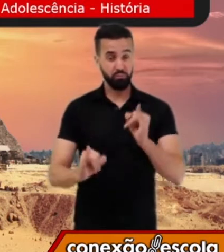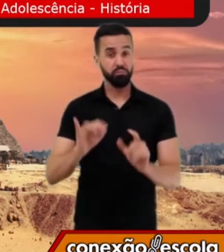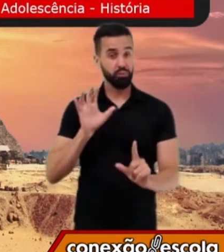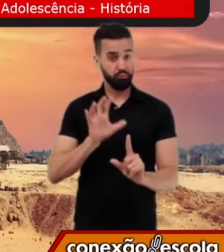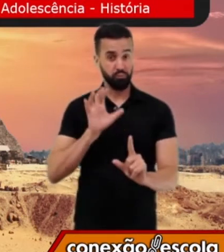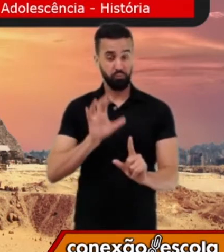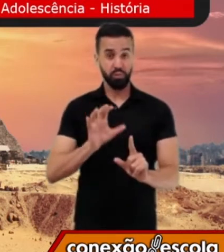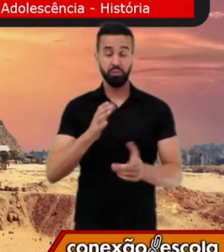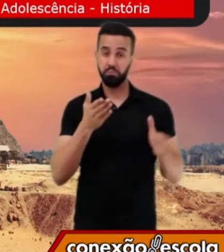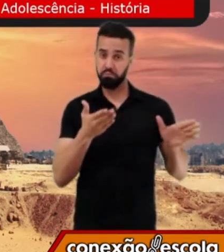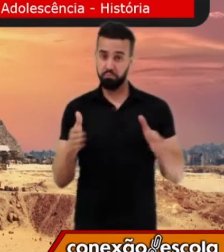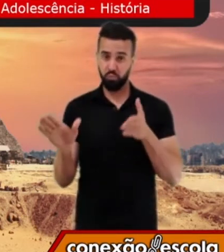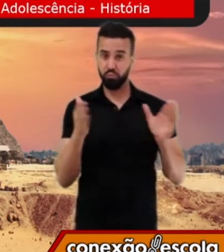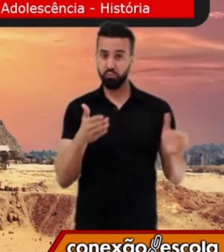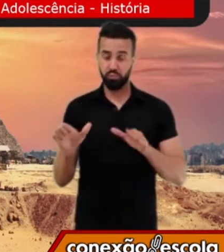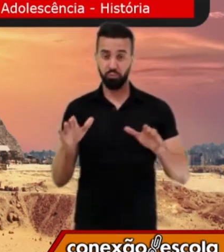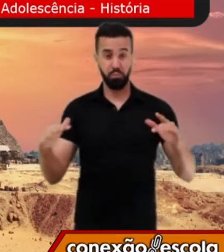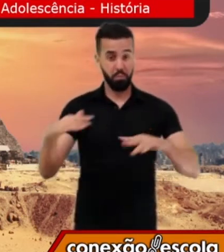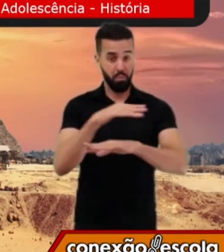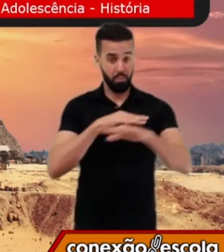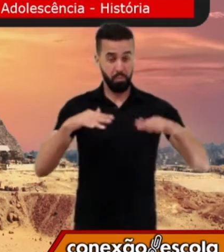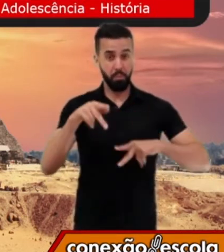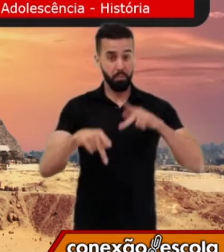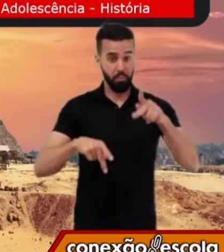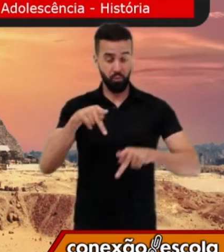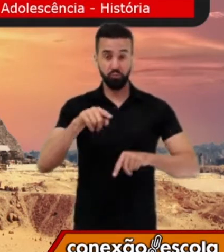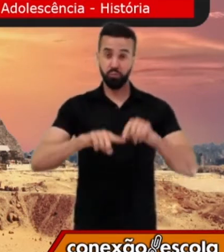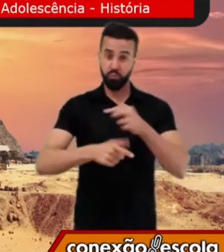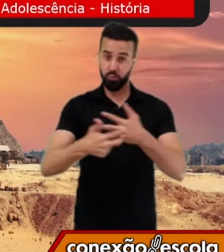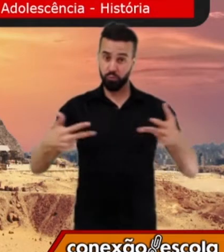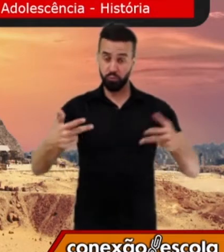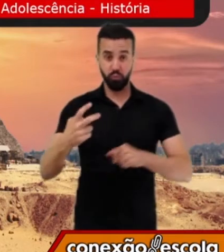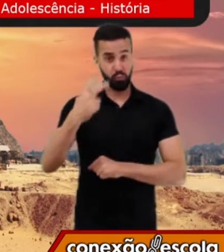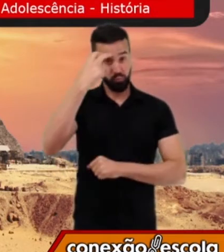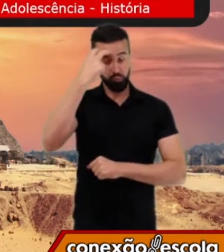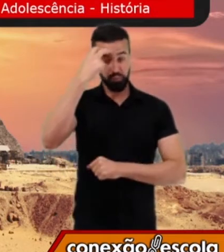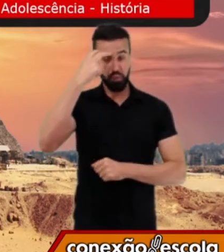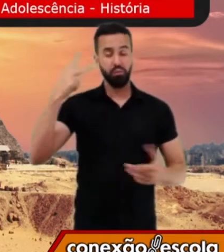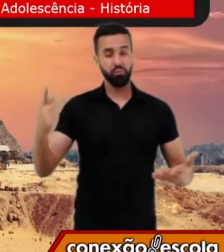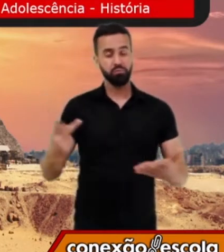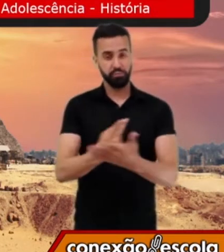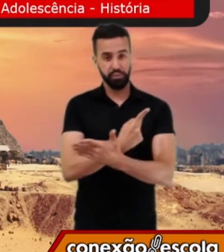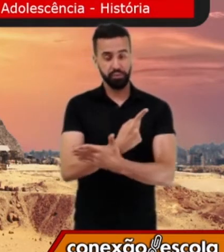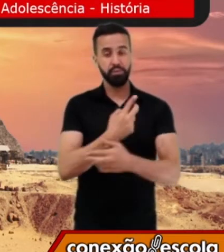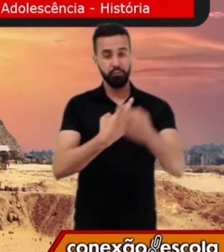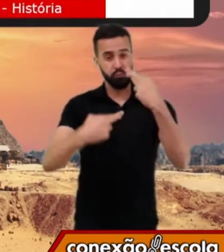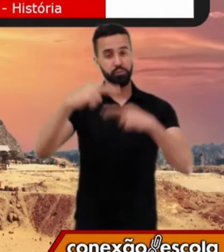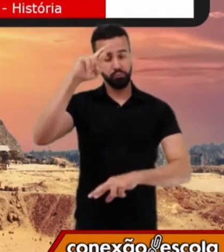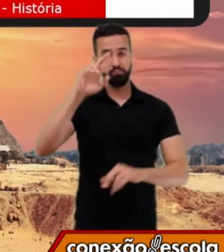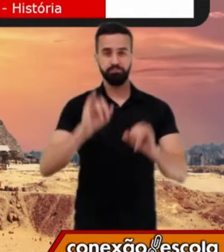impactos na produção e circulação de povos, produtos e culturas ocasionados pela Revolução